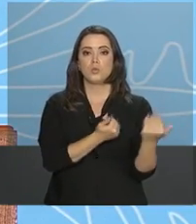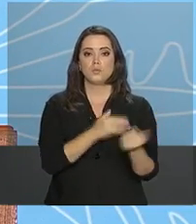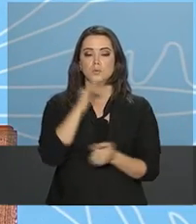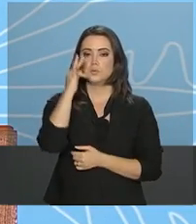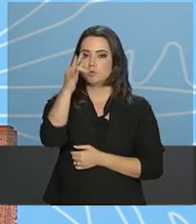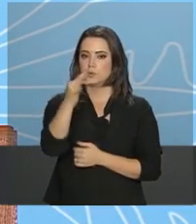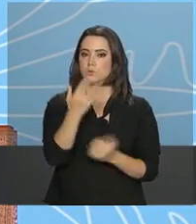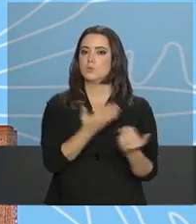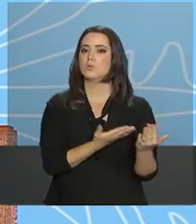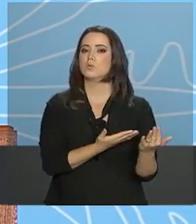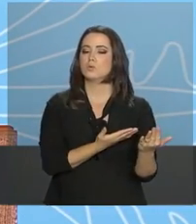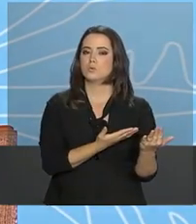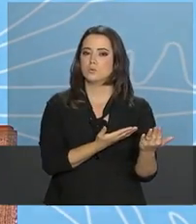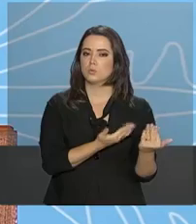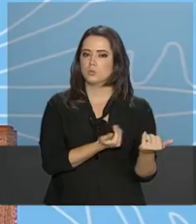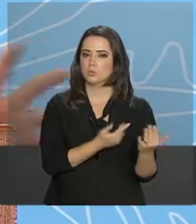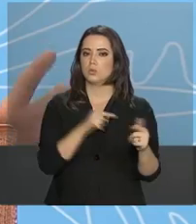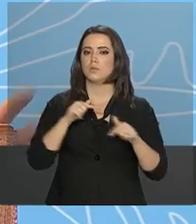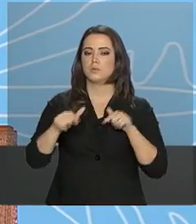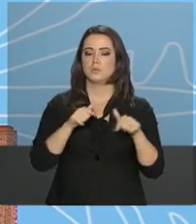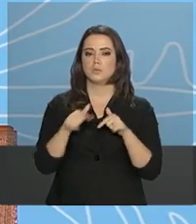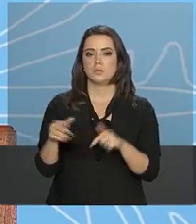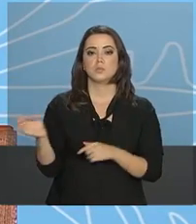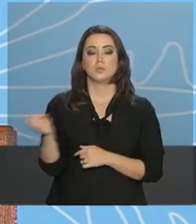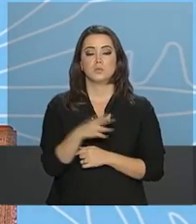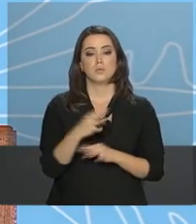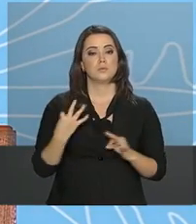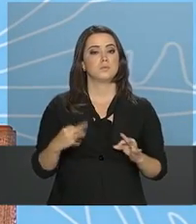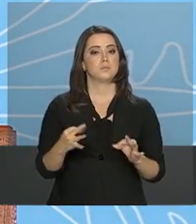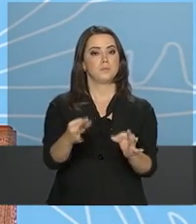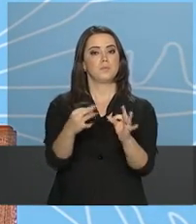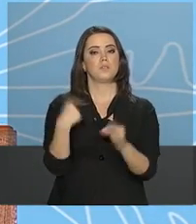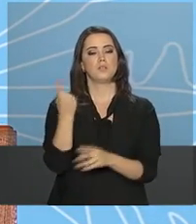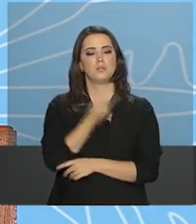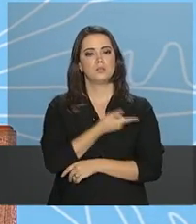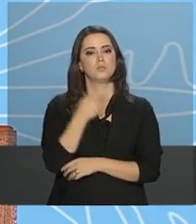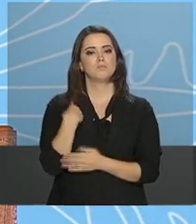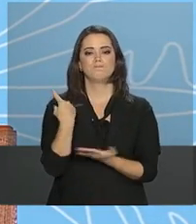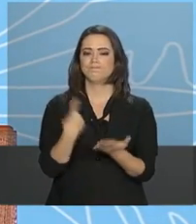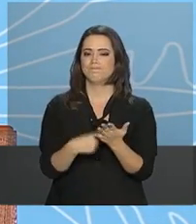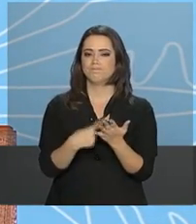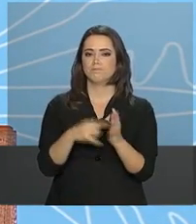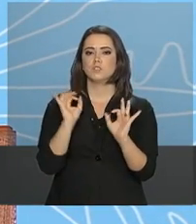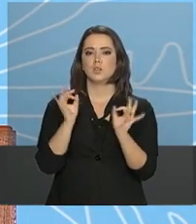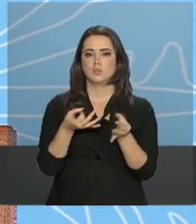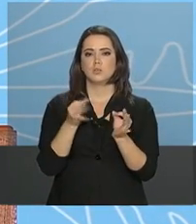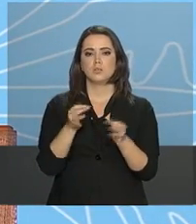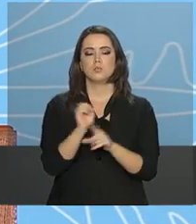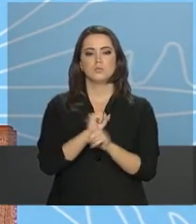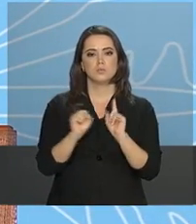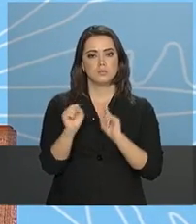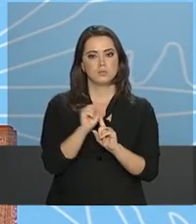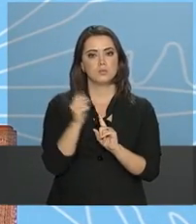os empregos que virão em face dessa nova tecnologia, nós estamos cumprindo um dever